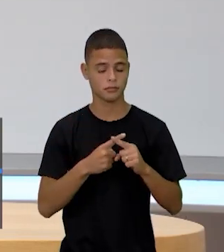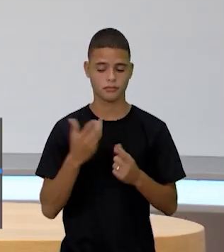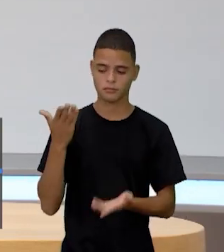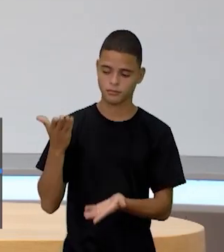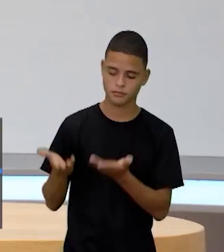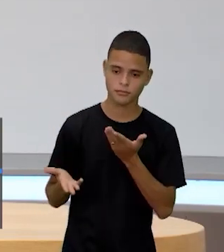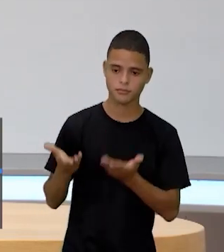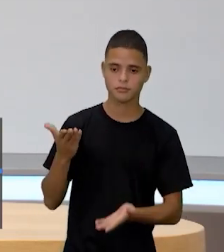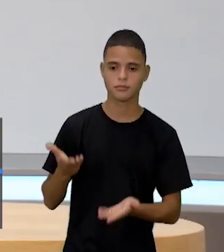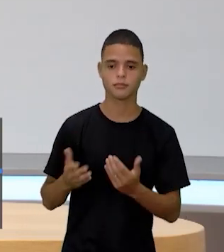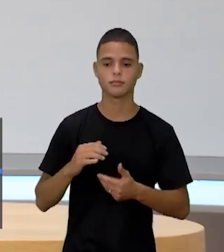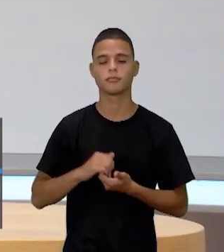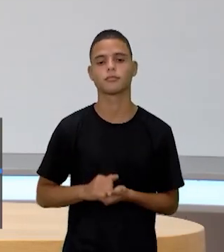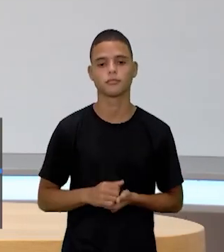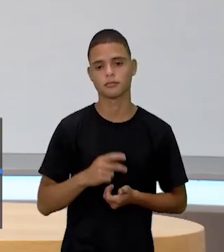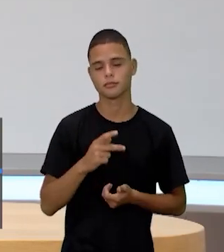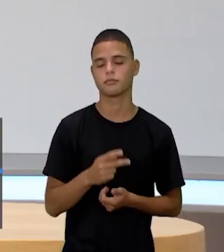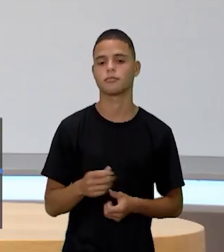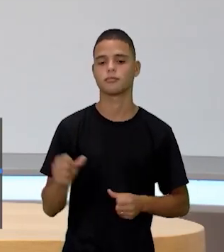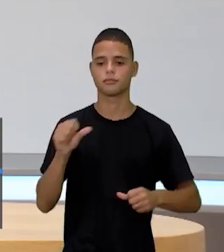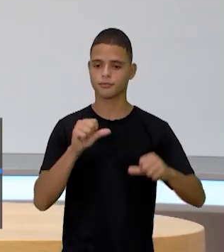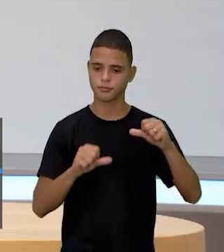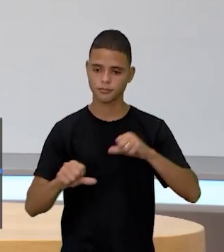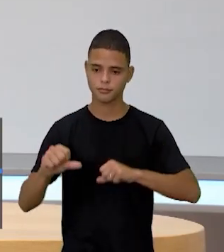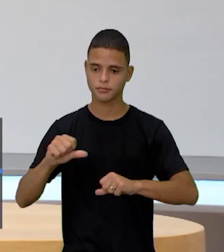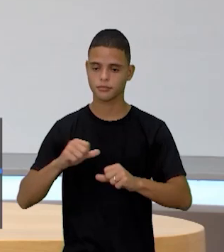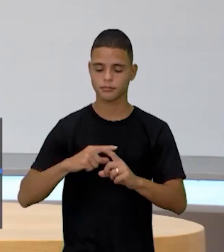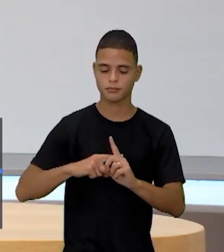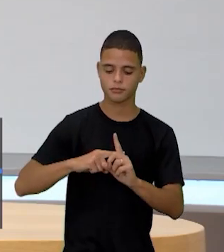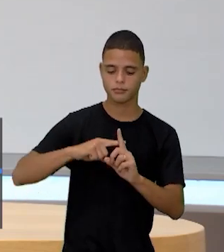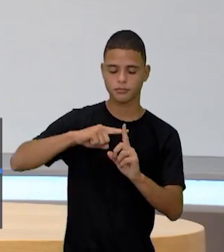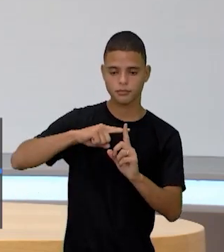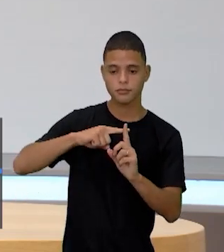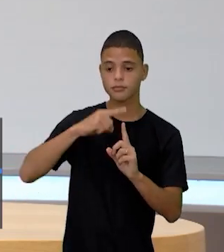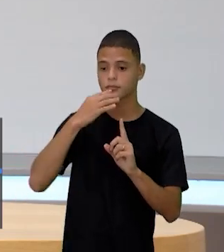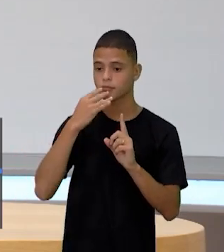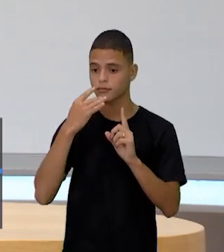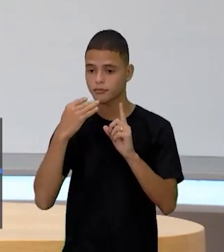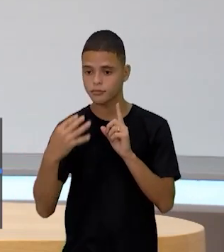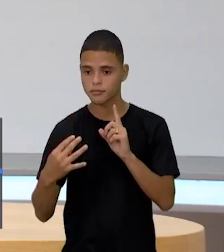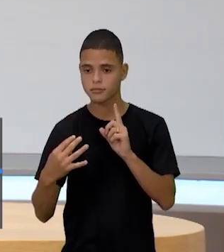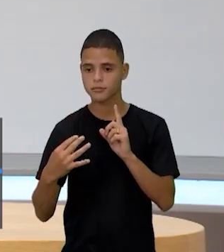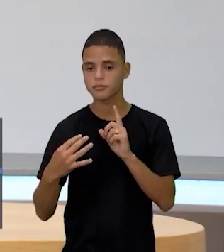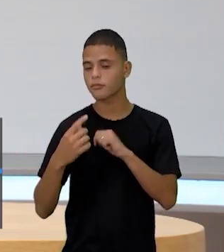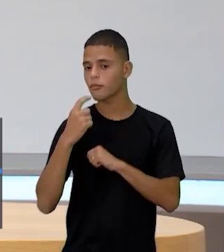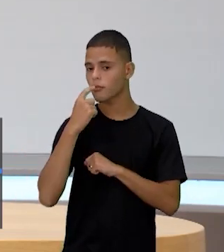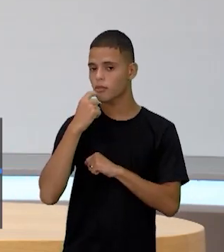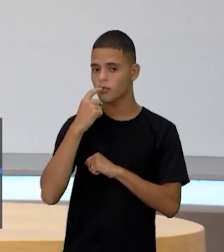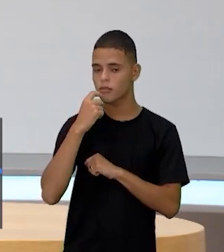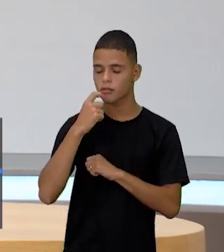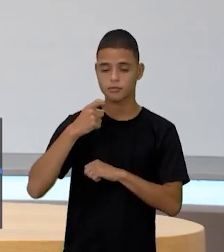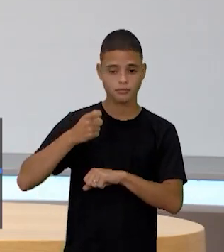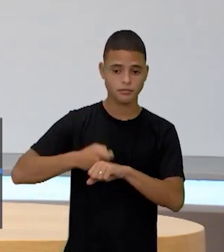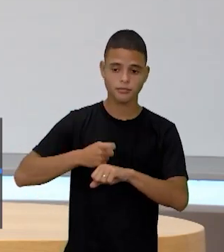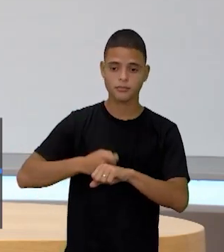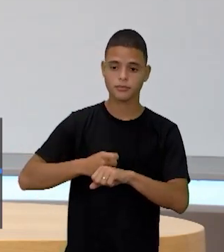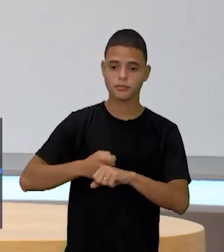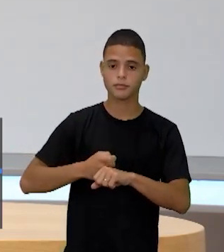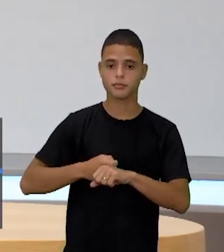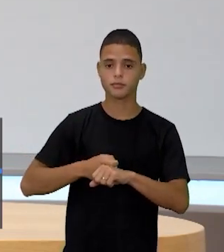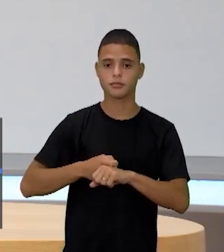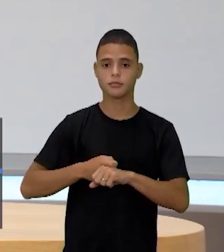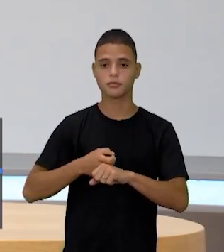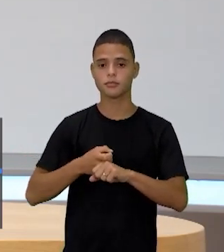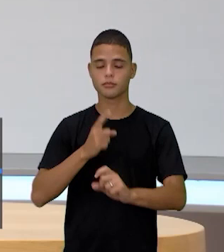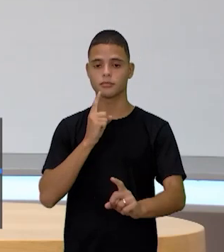equilíbrio. Quando a substância ela passa de um tom para o outro, ela está vermelho tijolo. Quando ela atinge